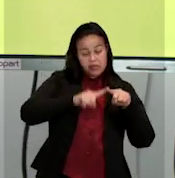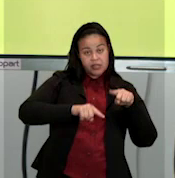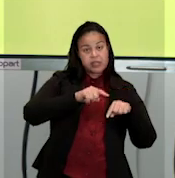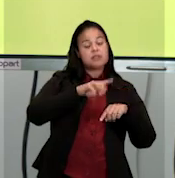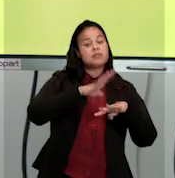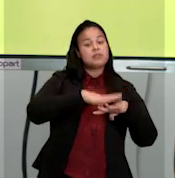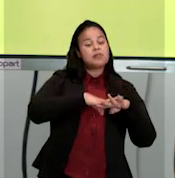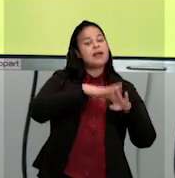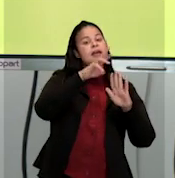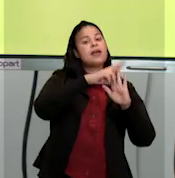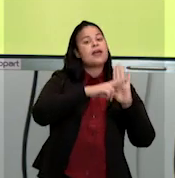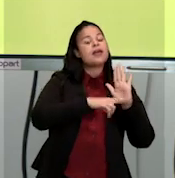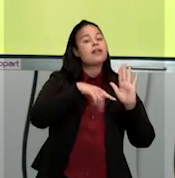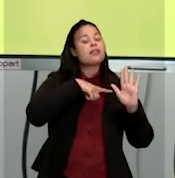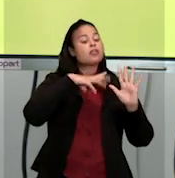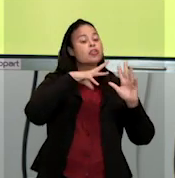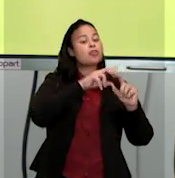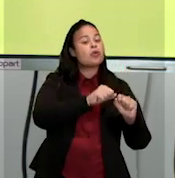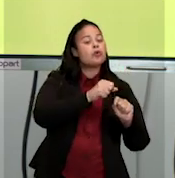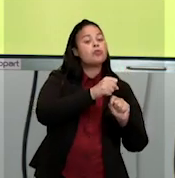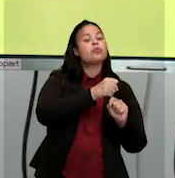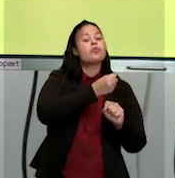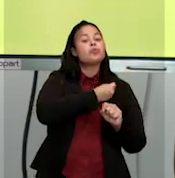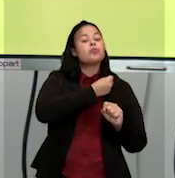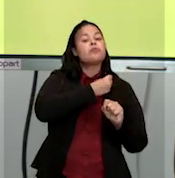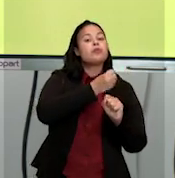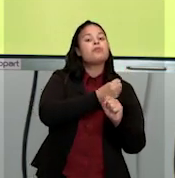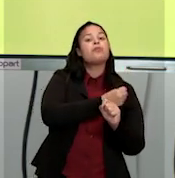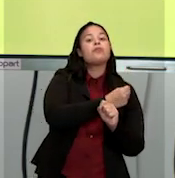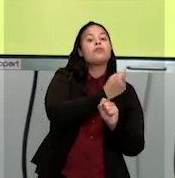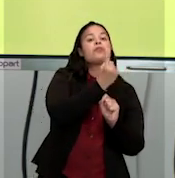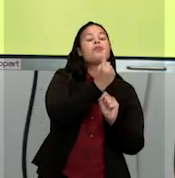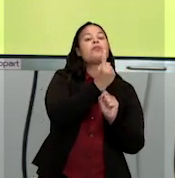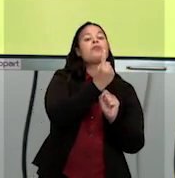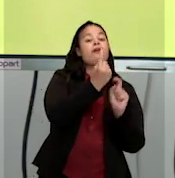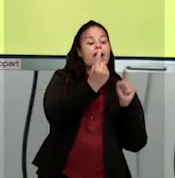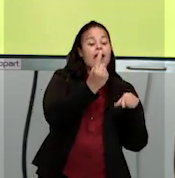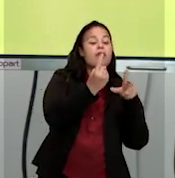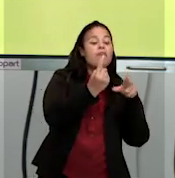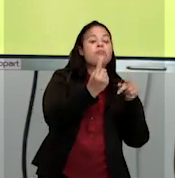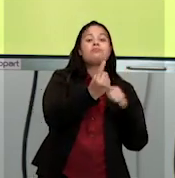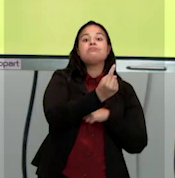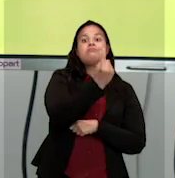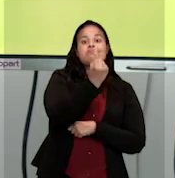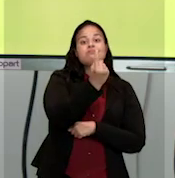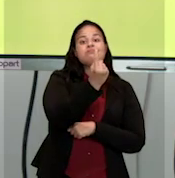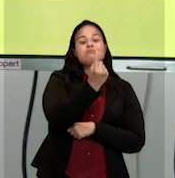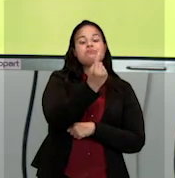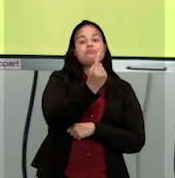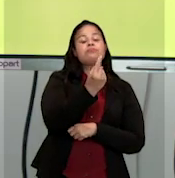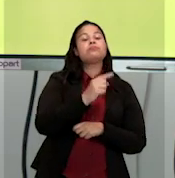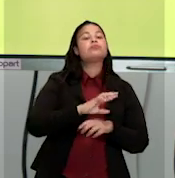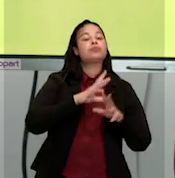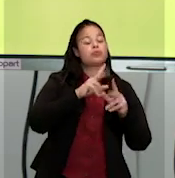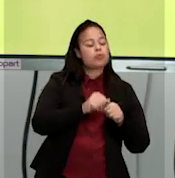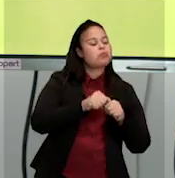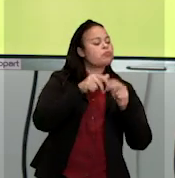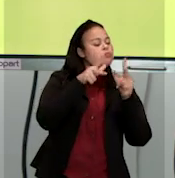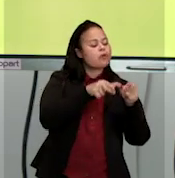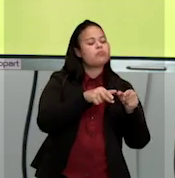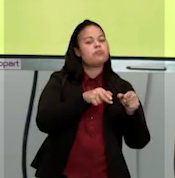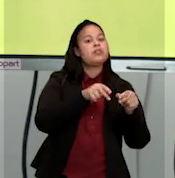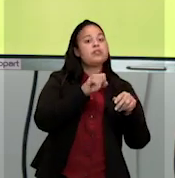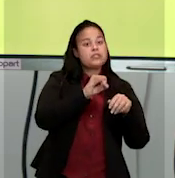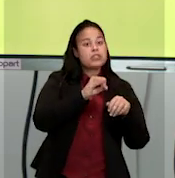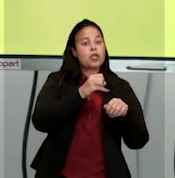que diz o seguinte: todo número elevado a 1 é igual a 1. Então, aliás, todo número elevado a 1 é igual a ele mesmo.